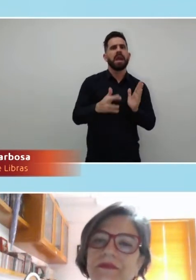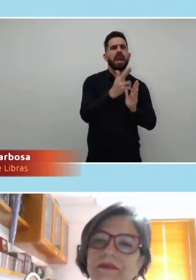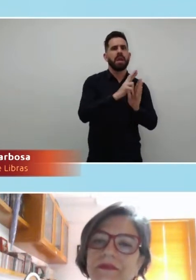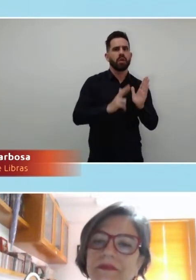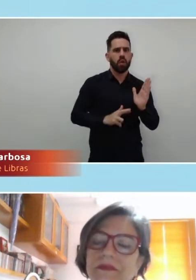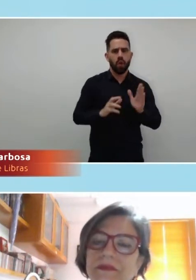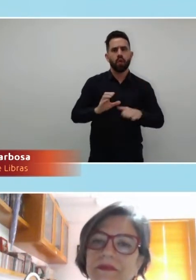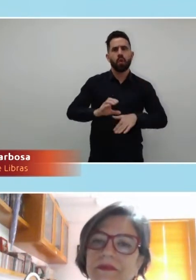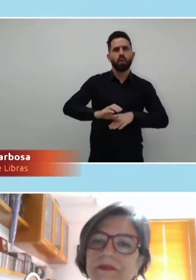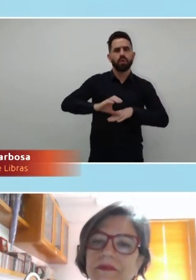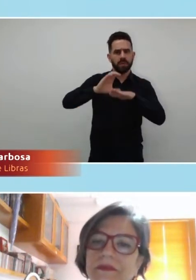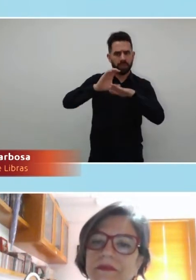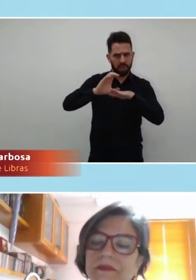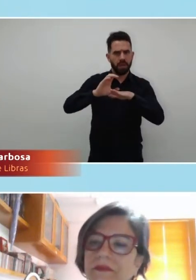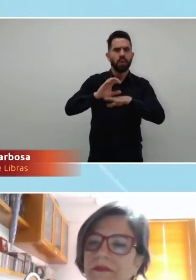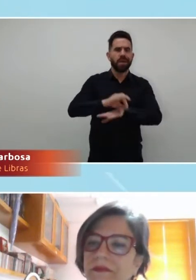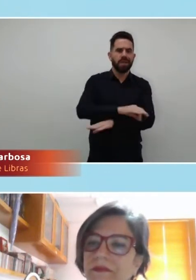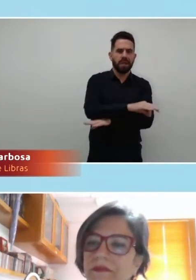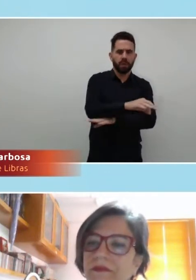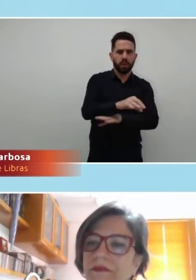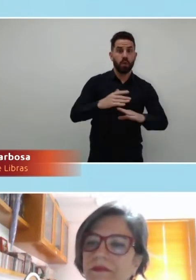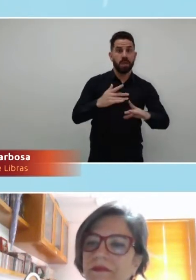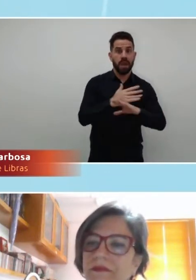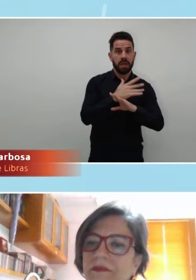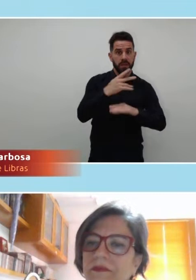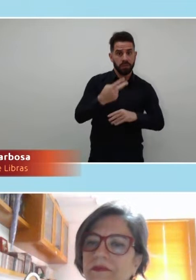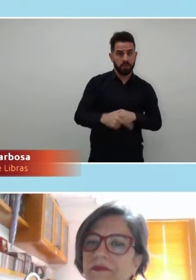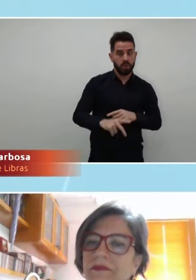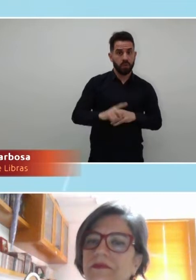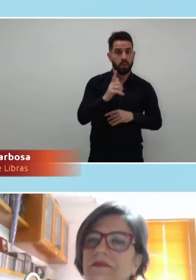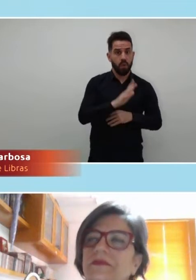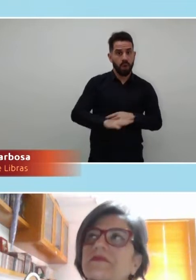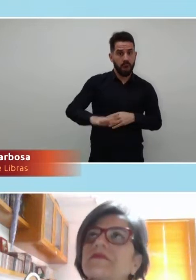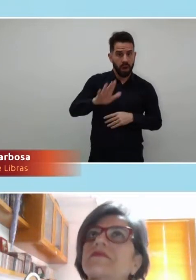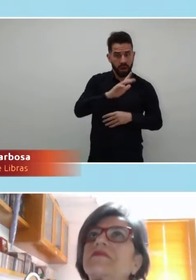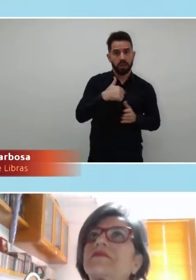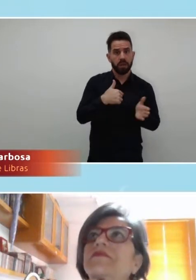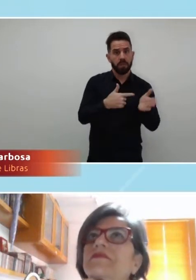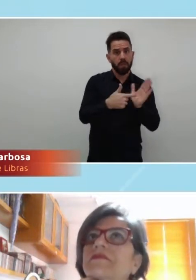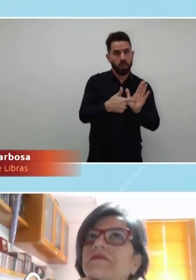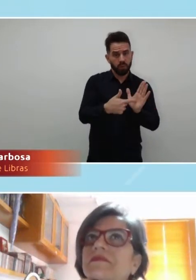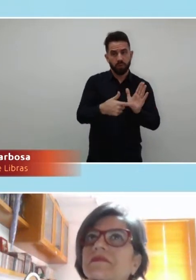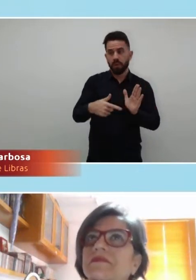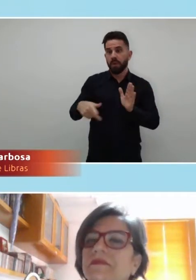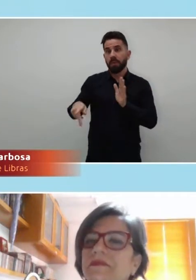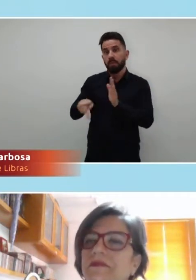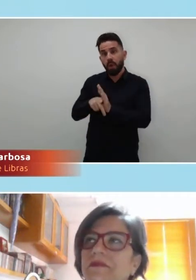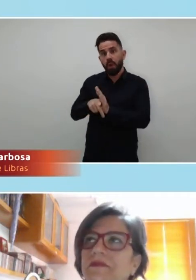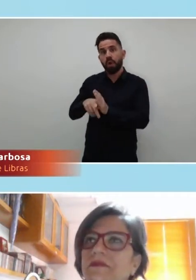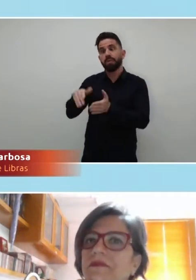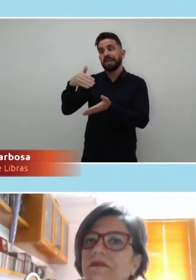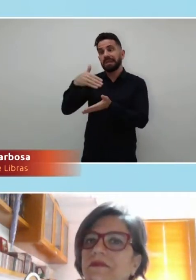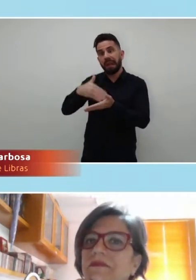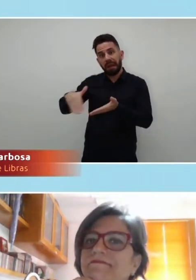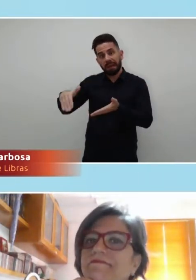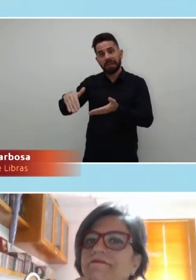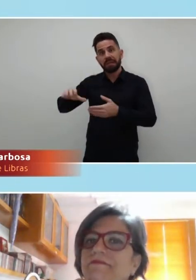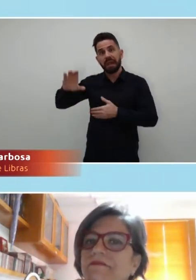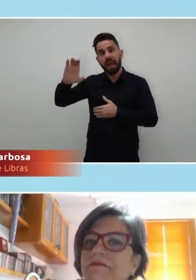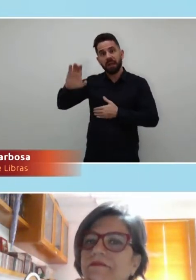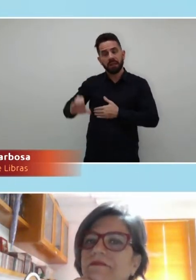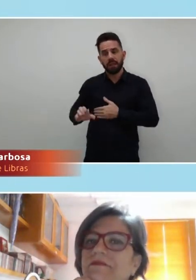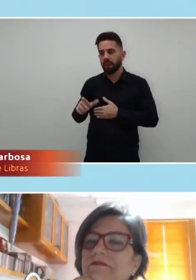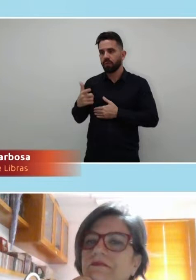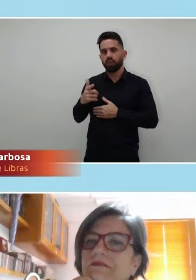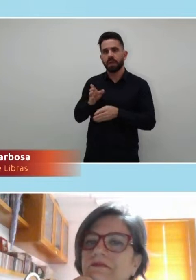que foi divulgado recentemente, apontou que nem mesmo a Secretaria Cidadã tem garantido a acessibilidade, já que